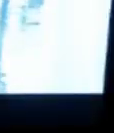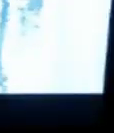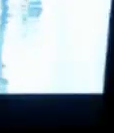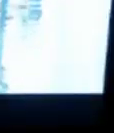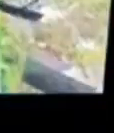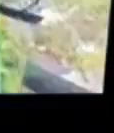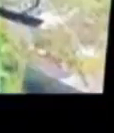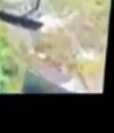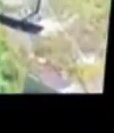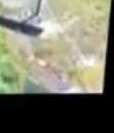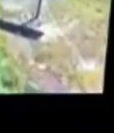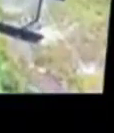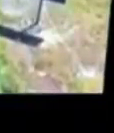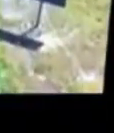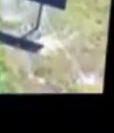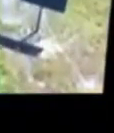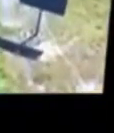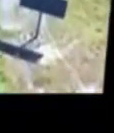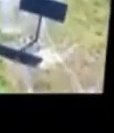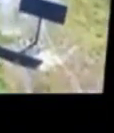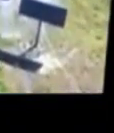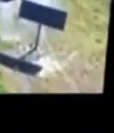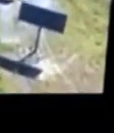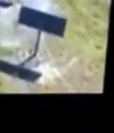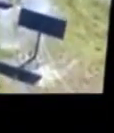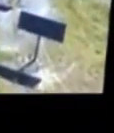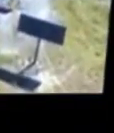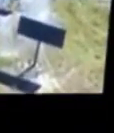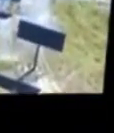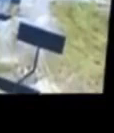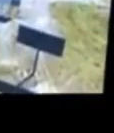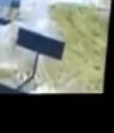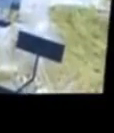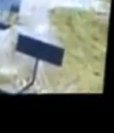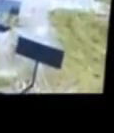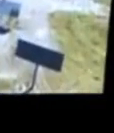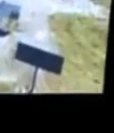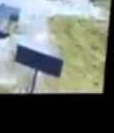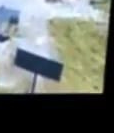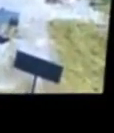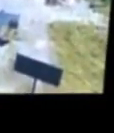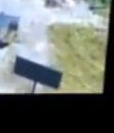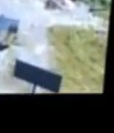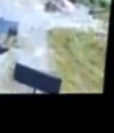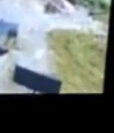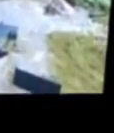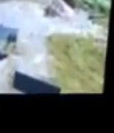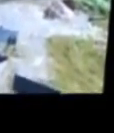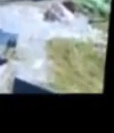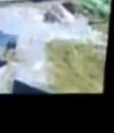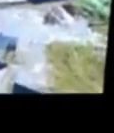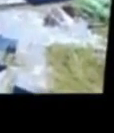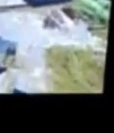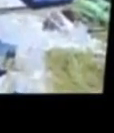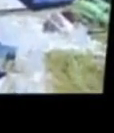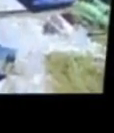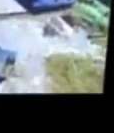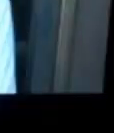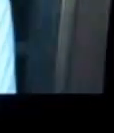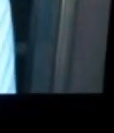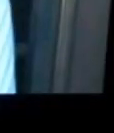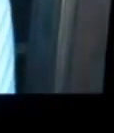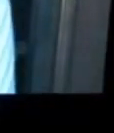Nova Veneza, que seria um corredor direto com a BR-101. Isso facilitaria muito a divulgação da